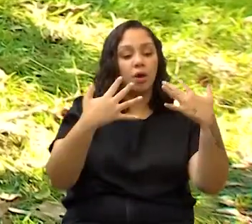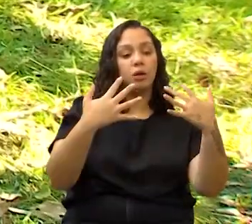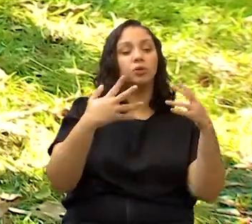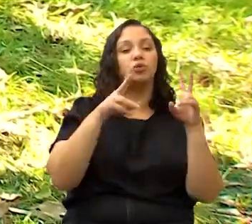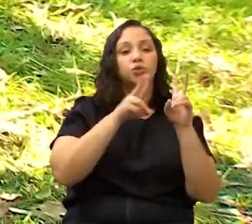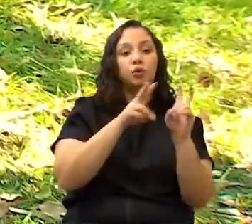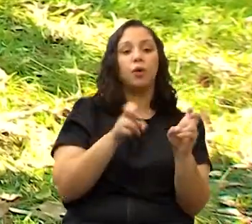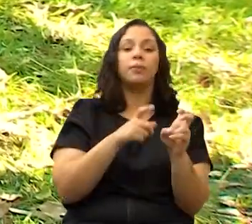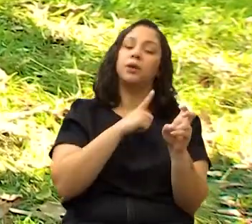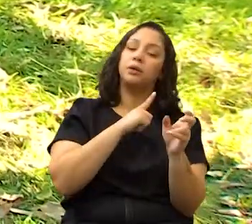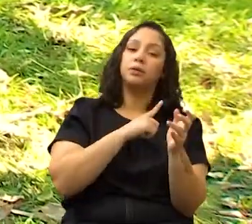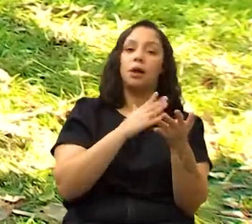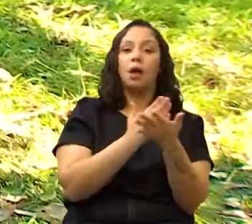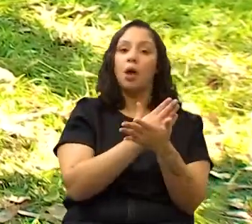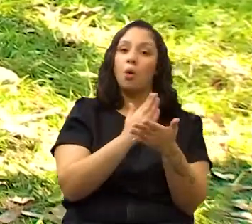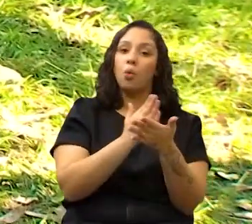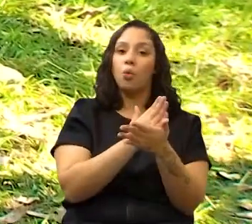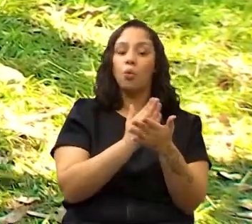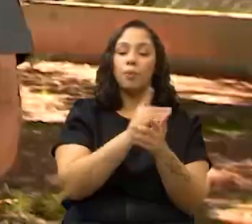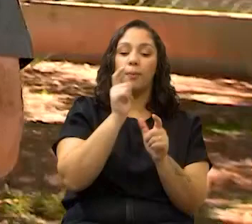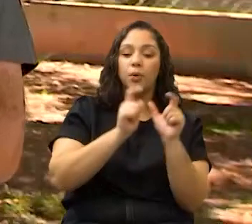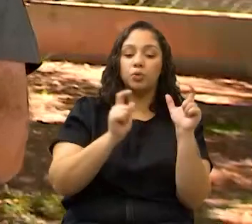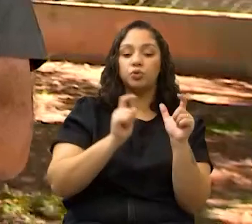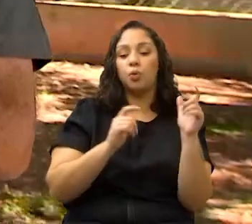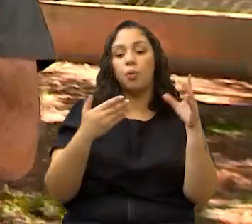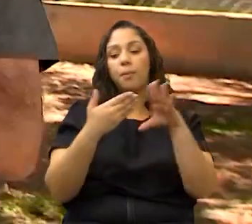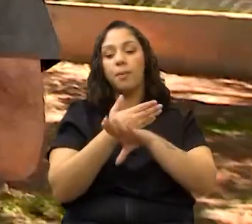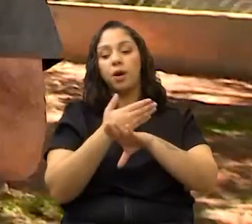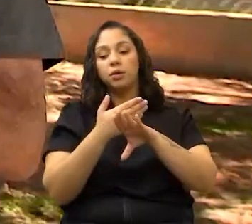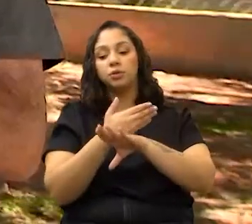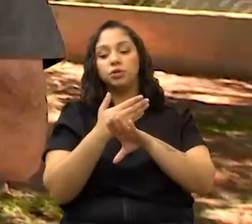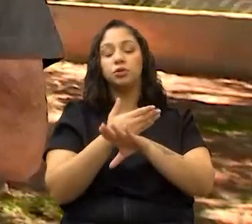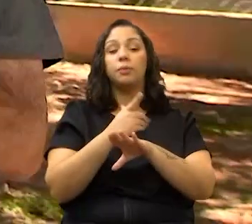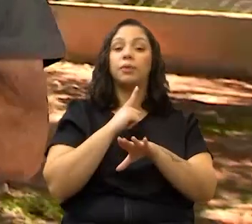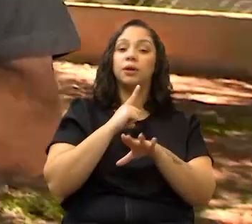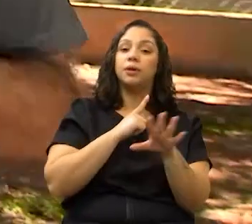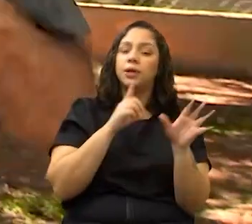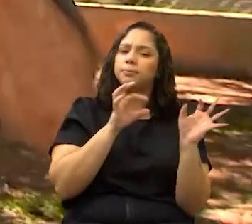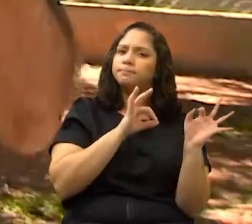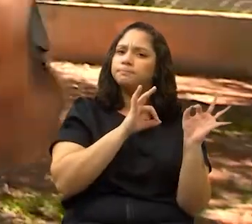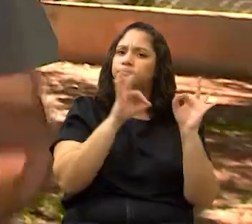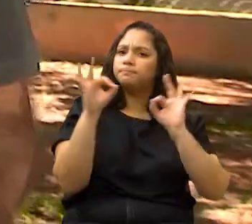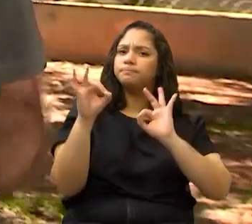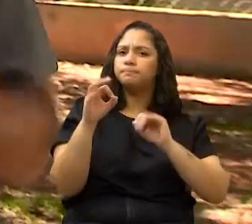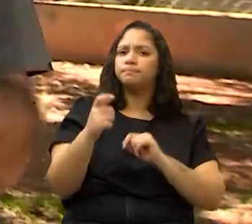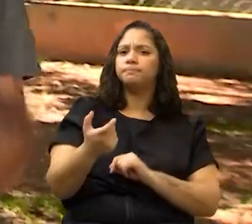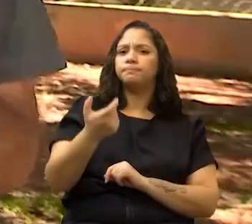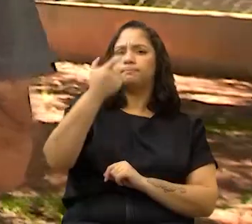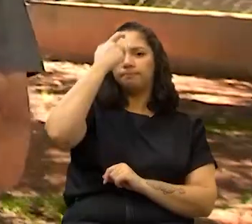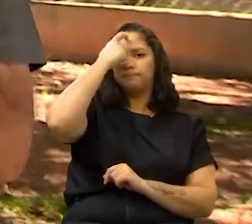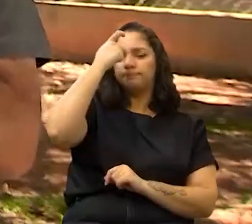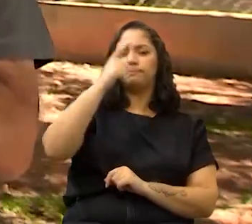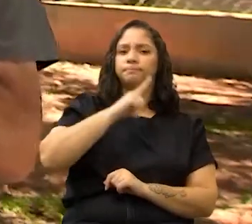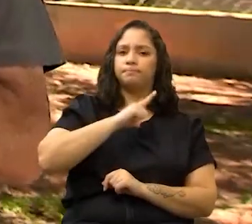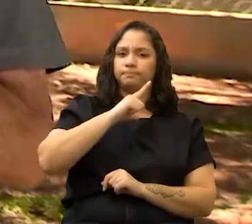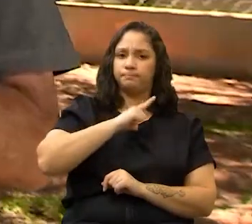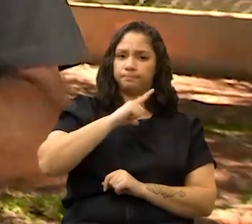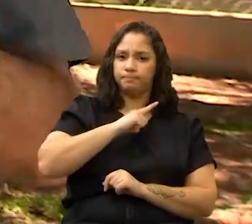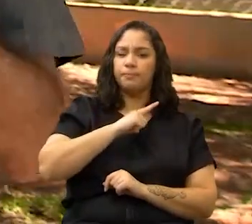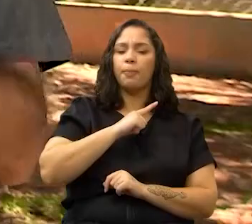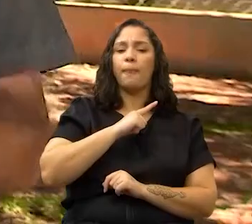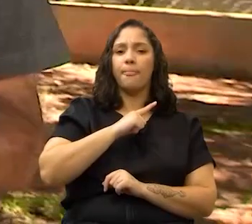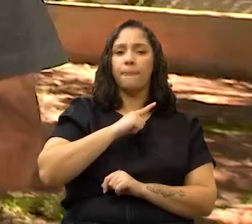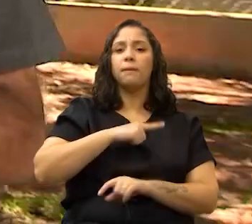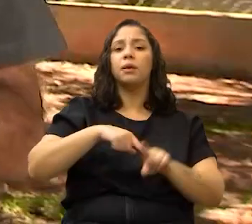mundo e você ganha aí alguns participantes, algumas pessoas que passam a realmente,